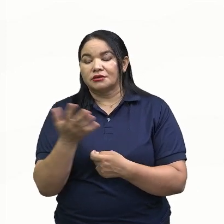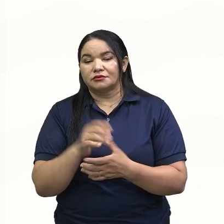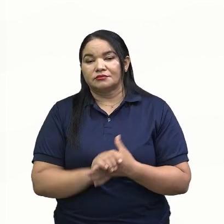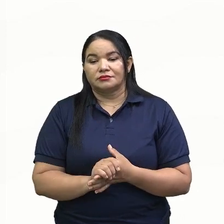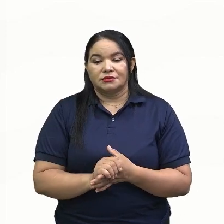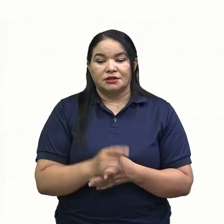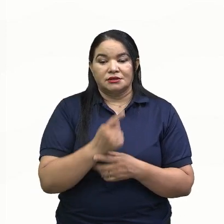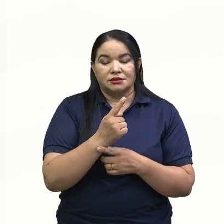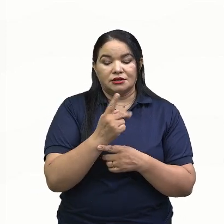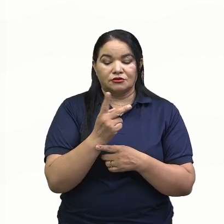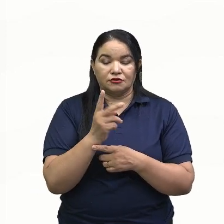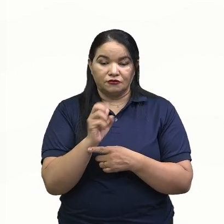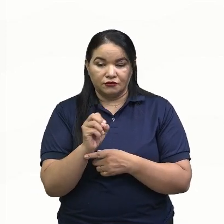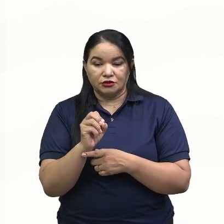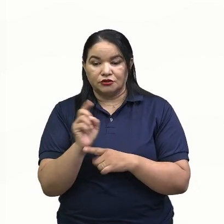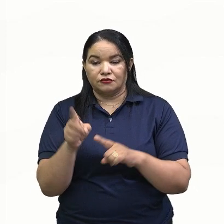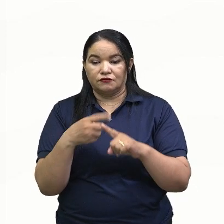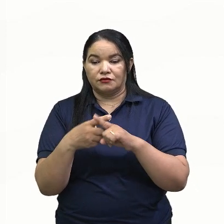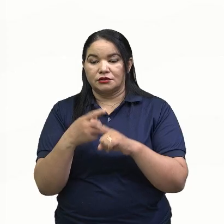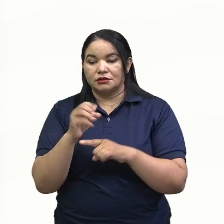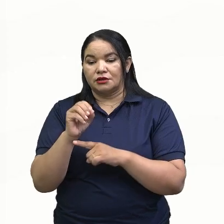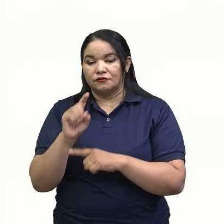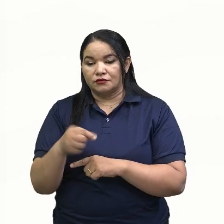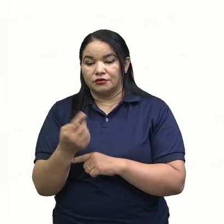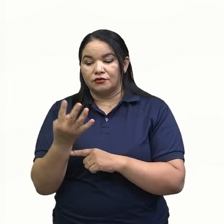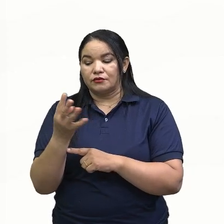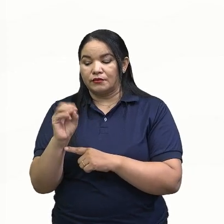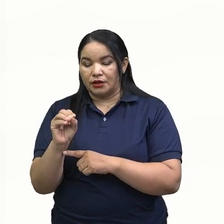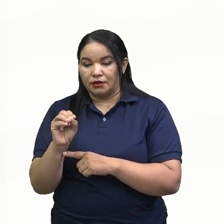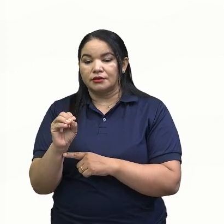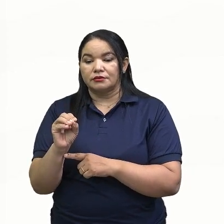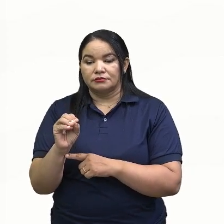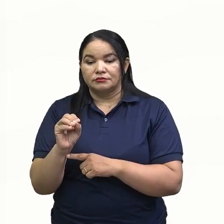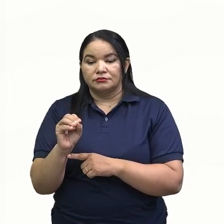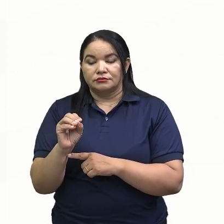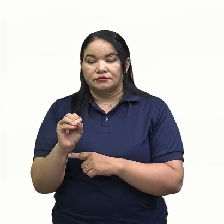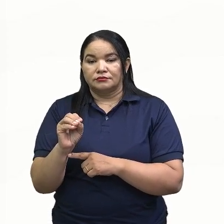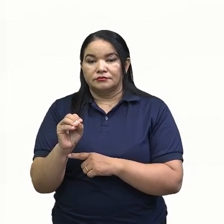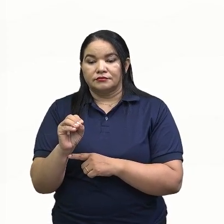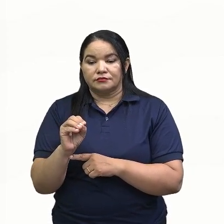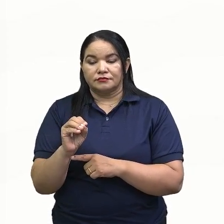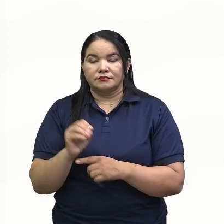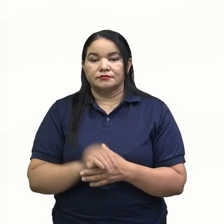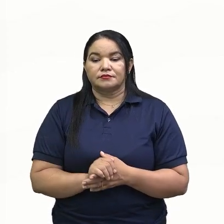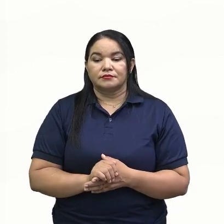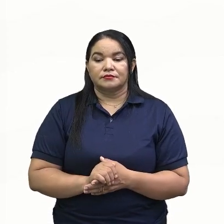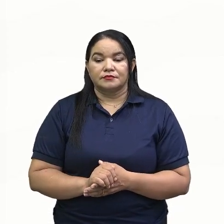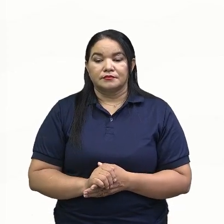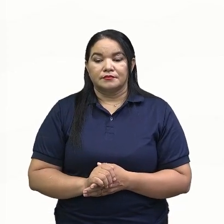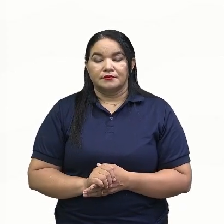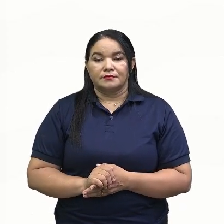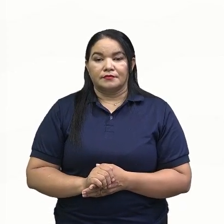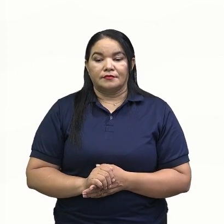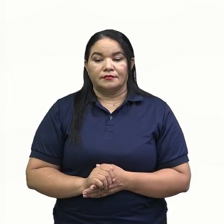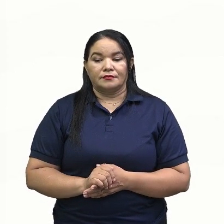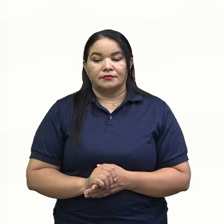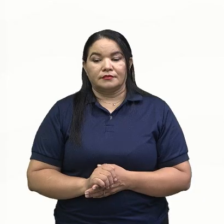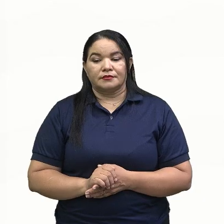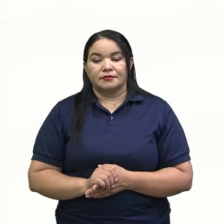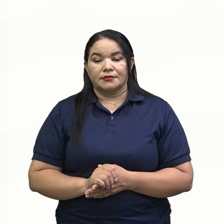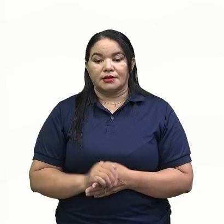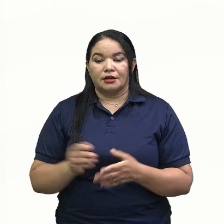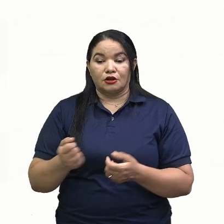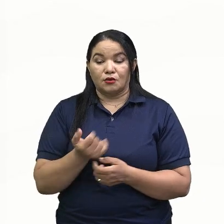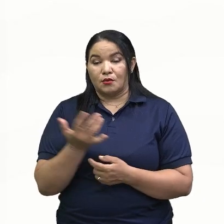120 vezes 0,40, que é o valor do quilowatt-hora naquela região. E o